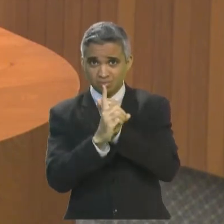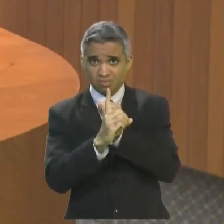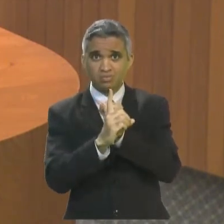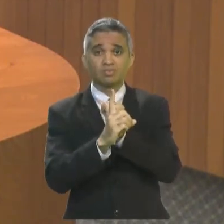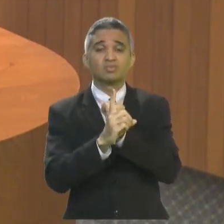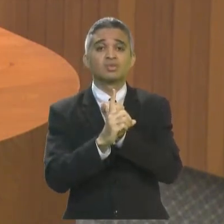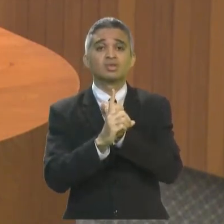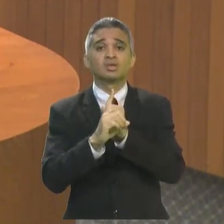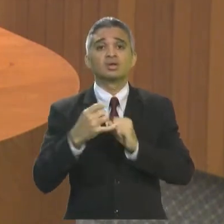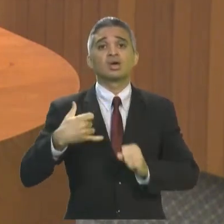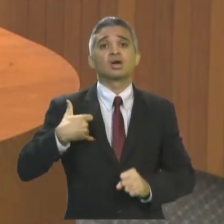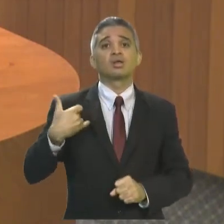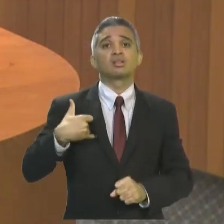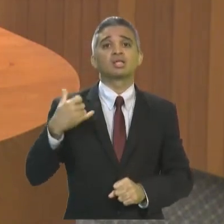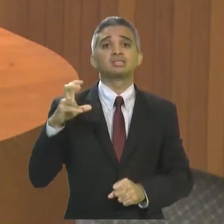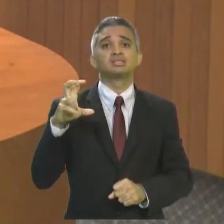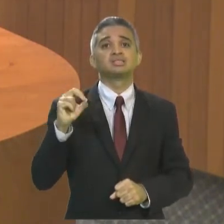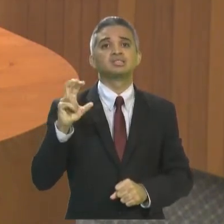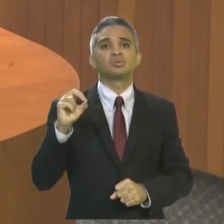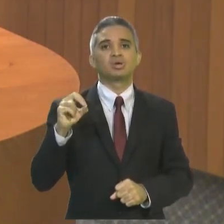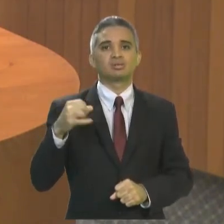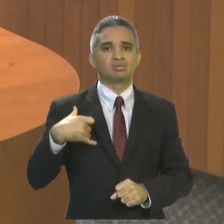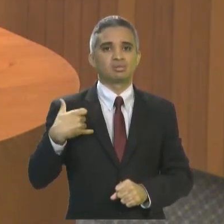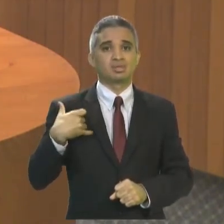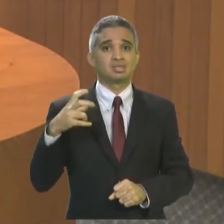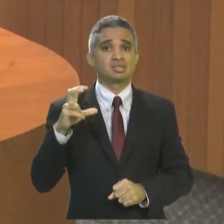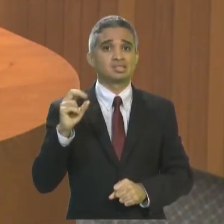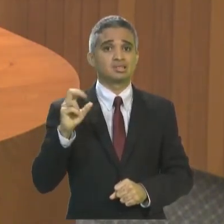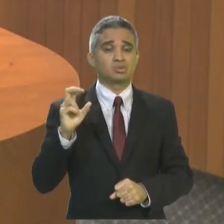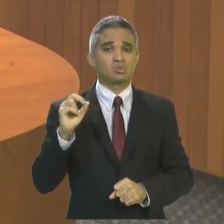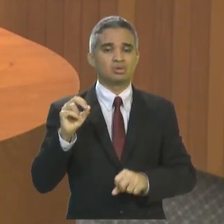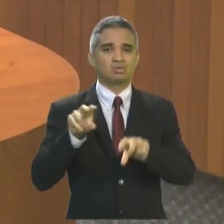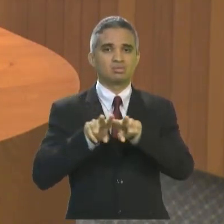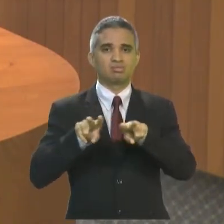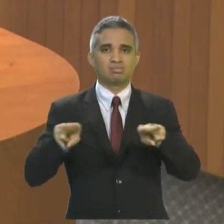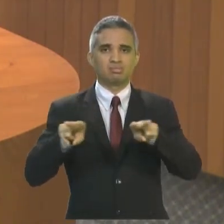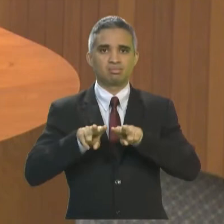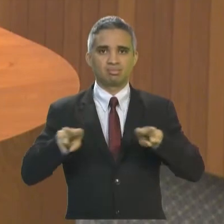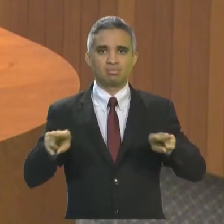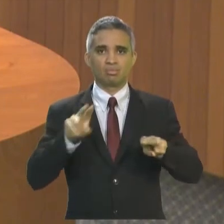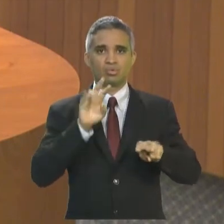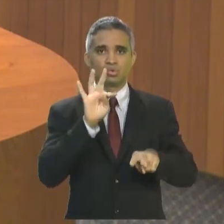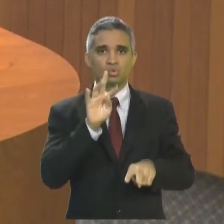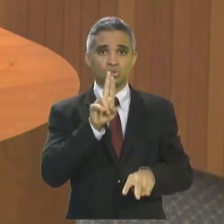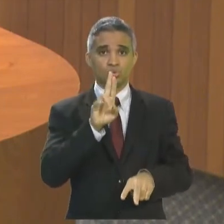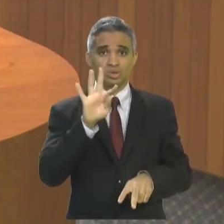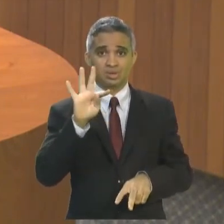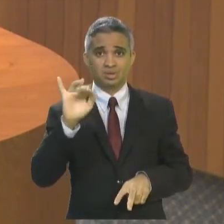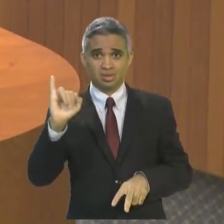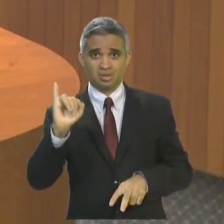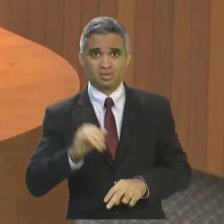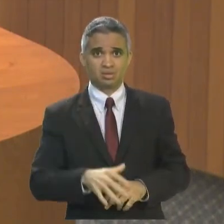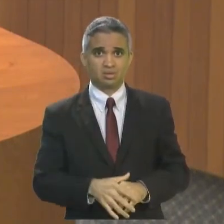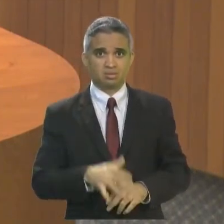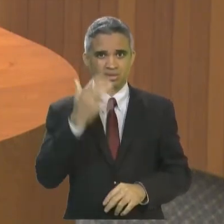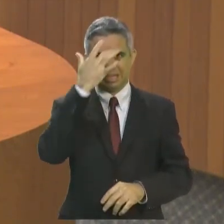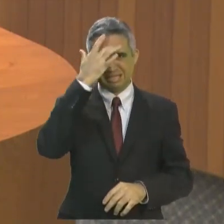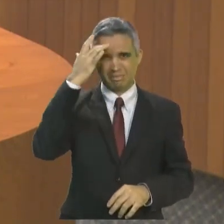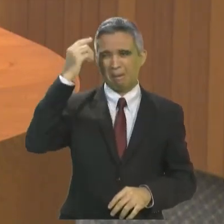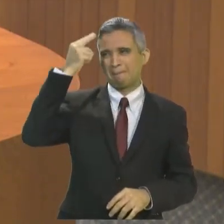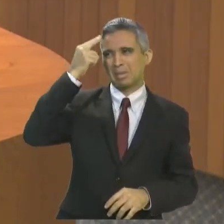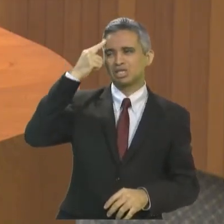idade. Esse negócio que é só paciente idoso que está na UTI, nesta nova onda,